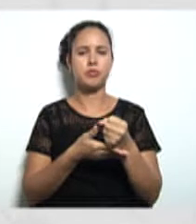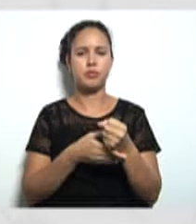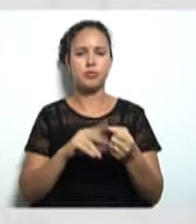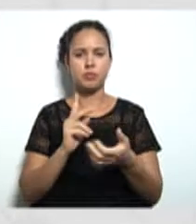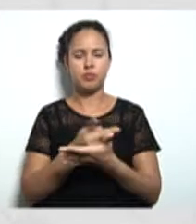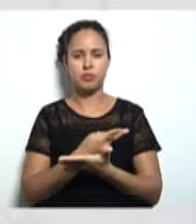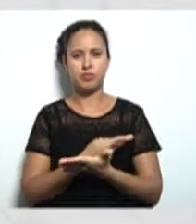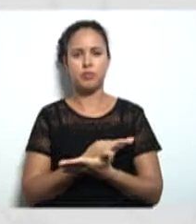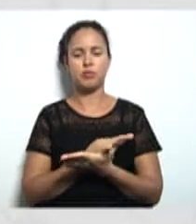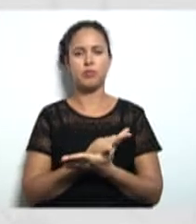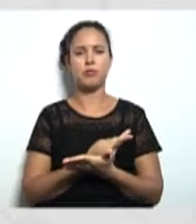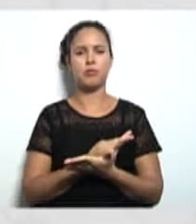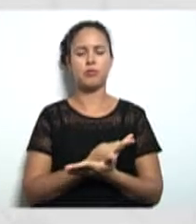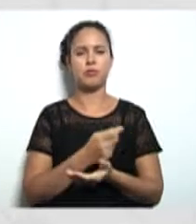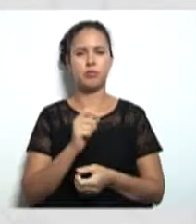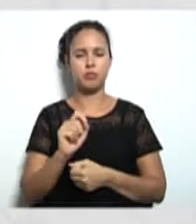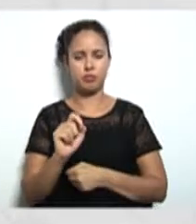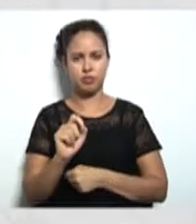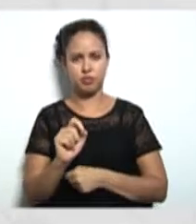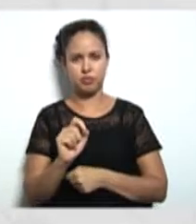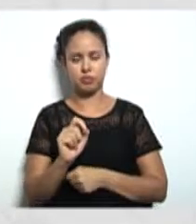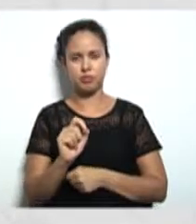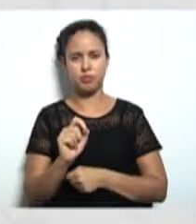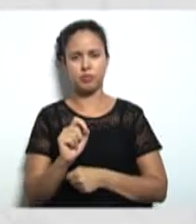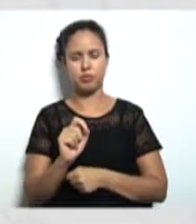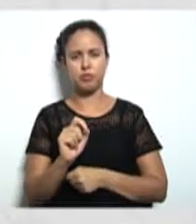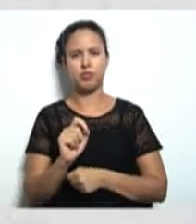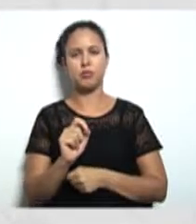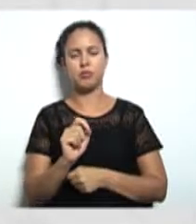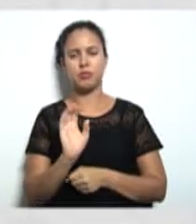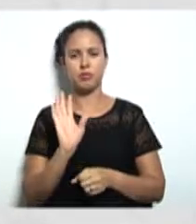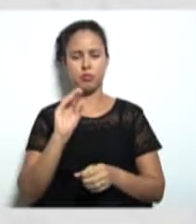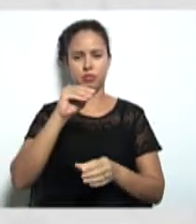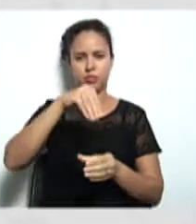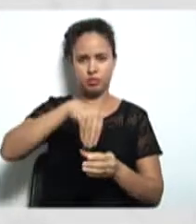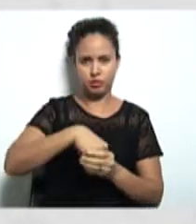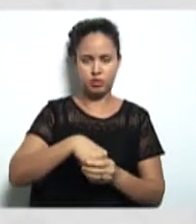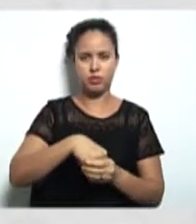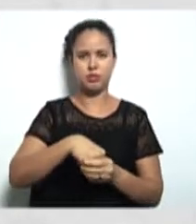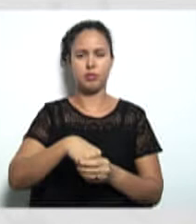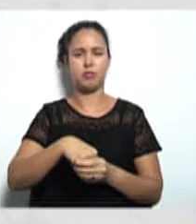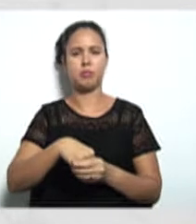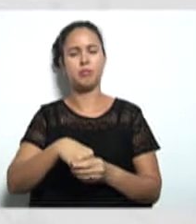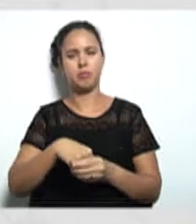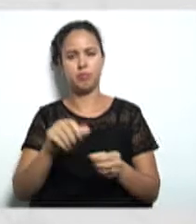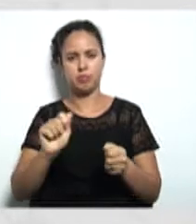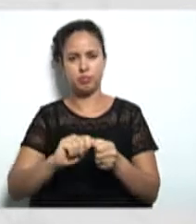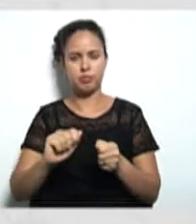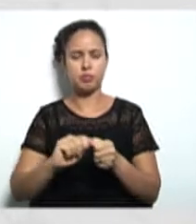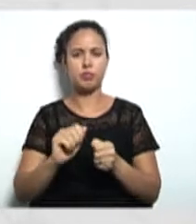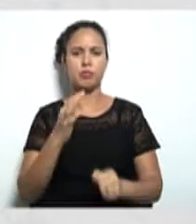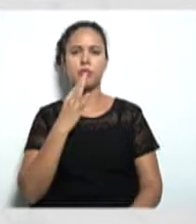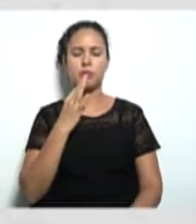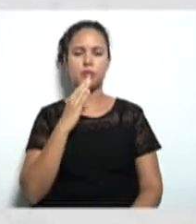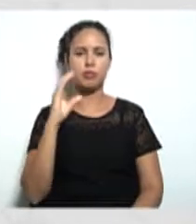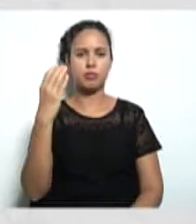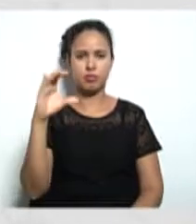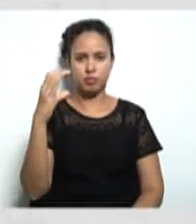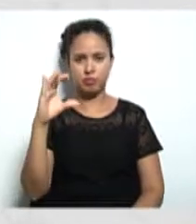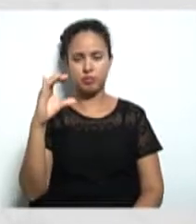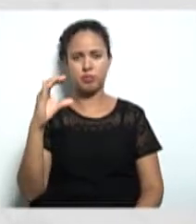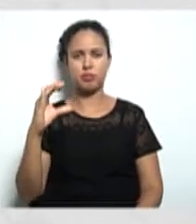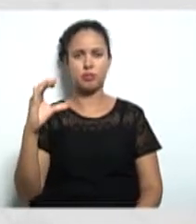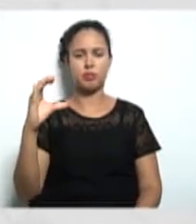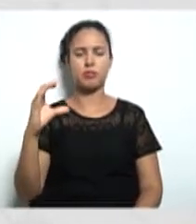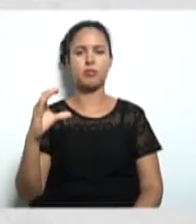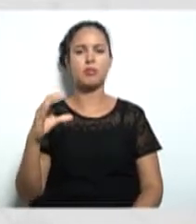situações ou elementos que vão nortear a construção do conhecimento científico. Por isso que a gente coloca aí a